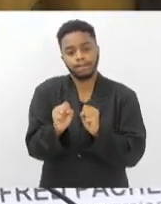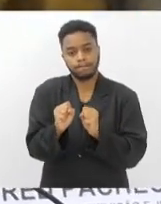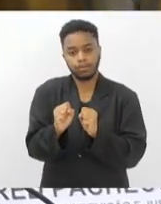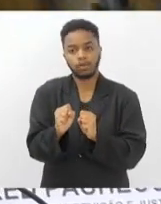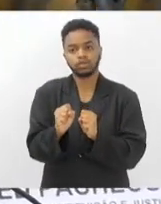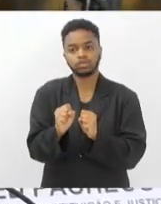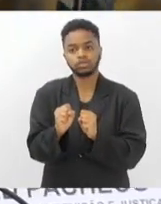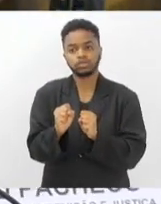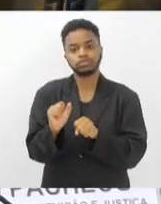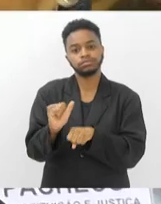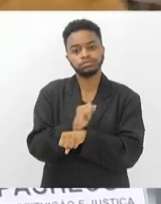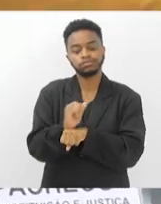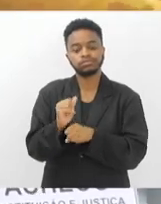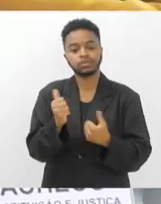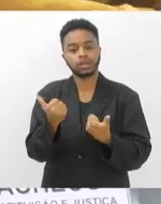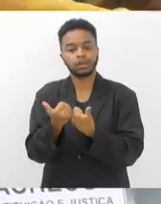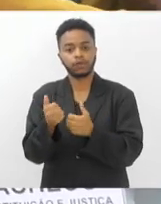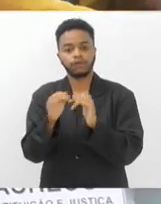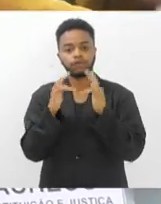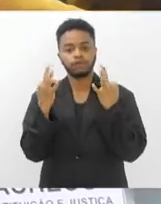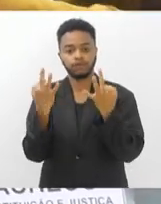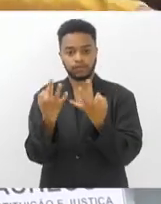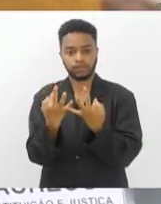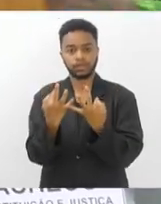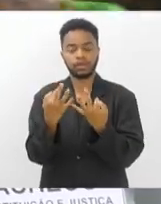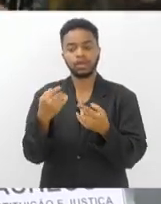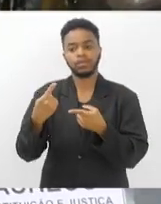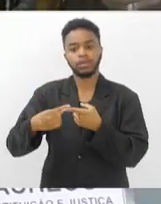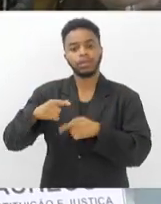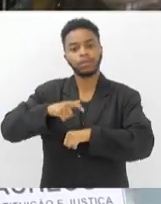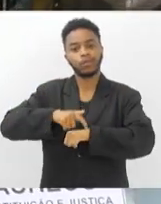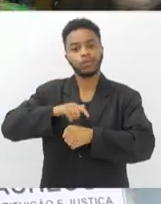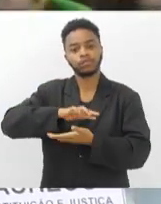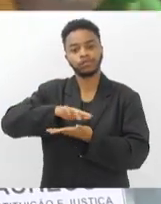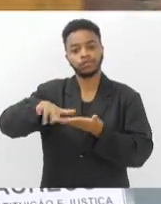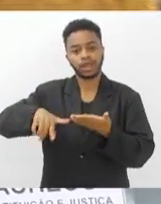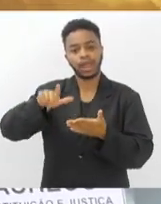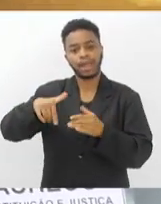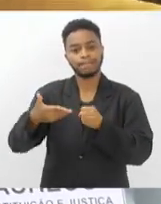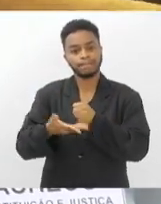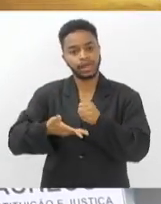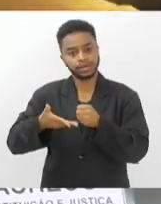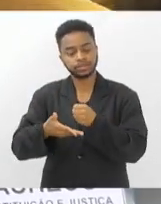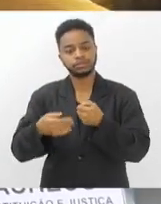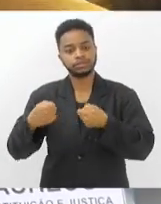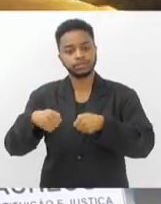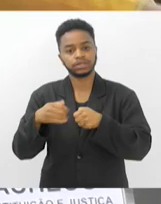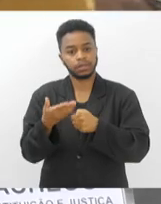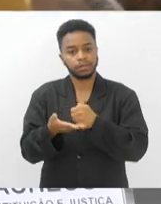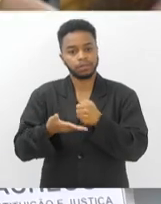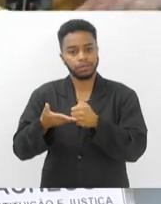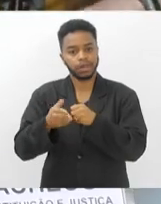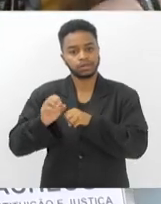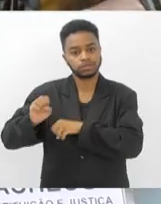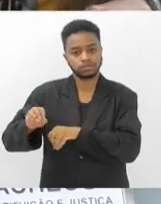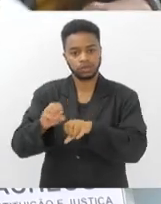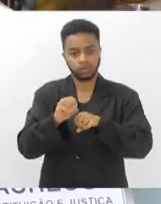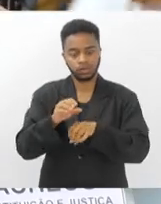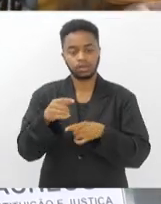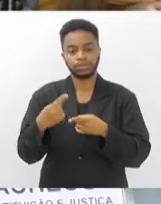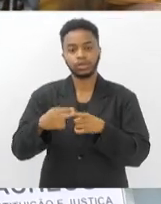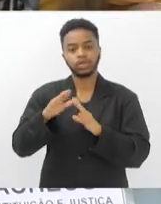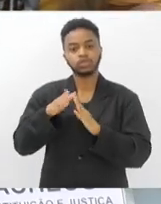instrumento de apoio à família, que em muitos momentos é a base, precisa ser a base da educação do seu filho. E a escola,